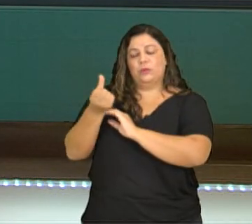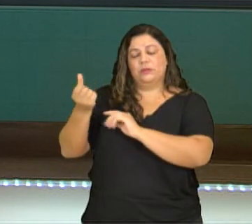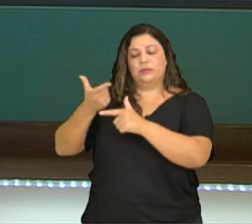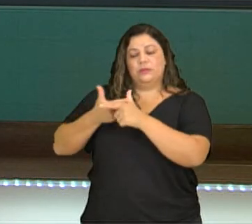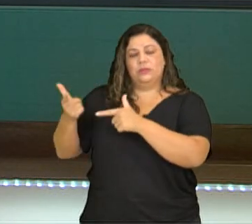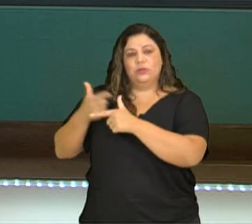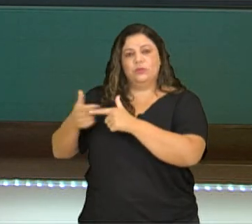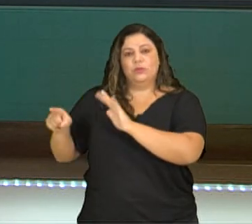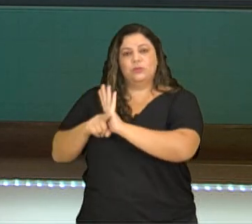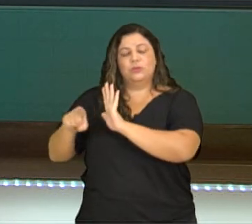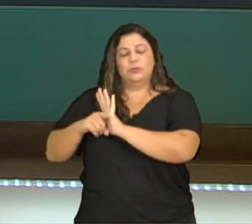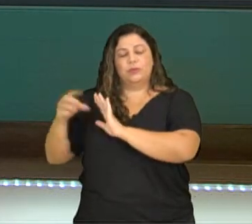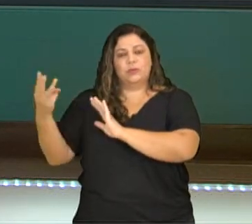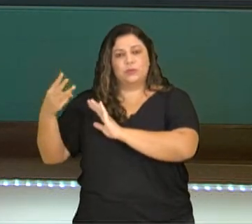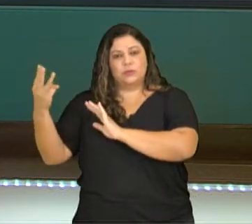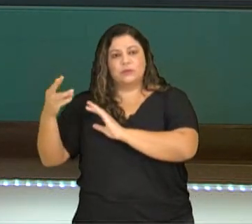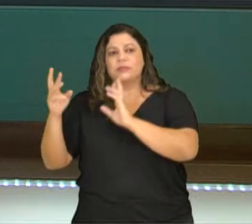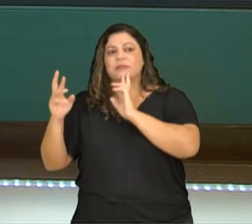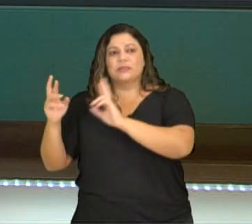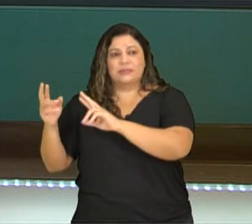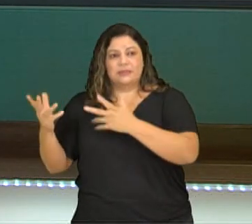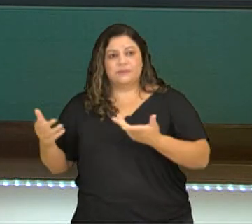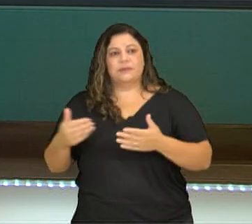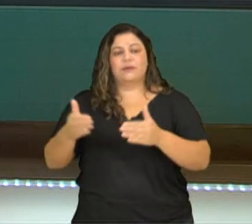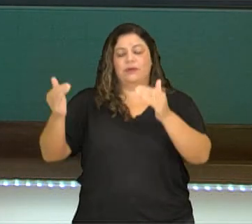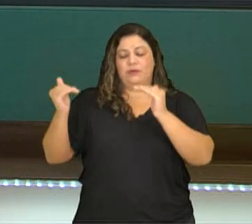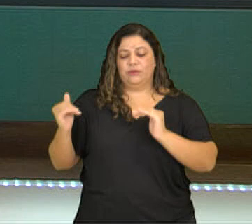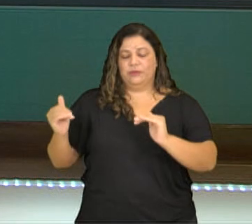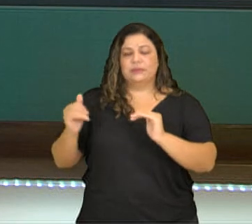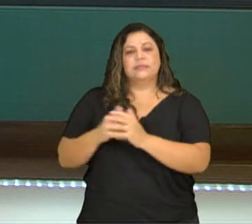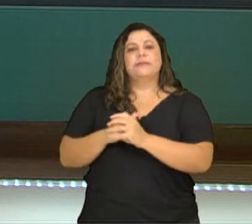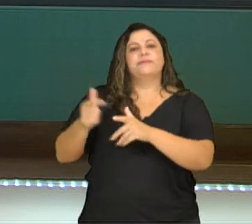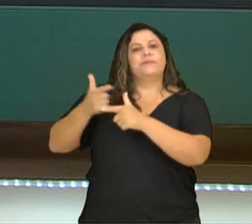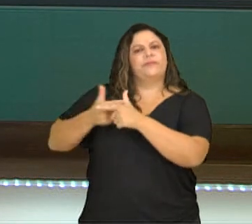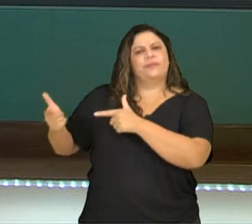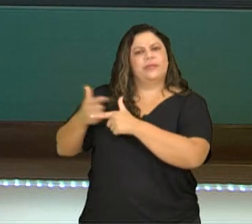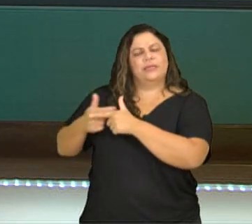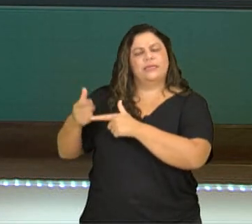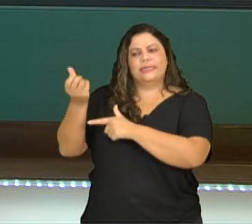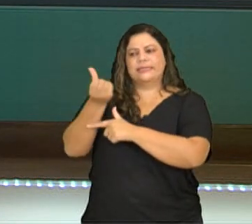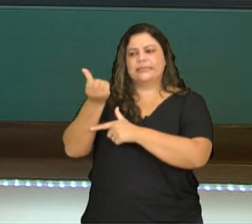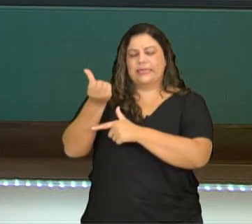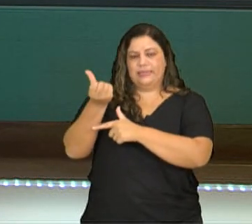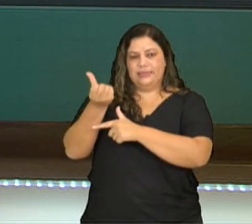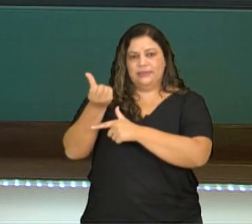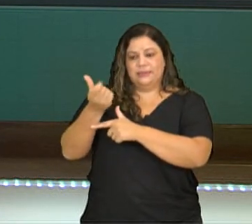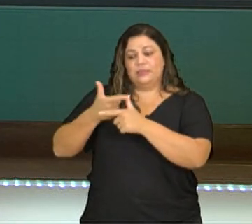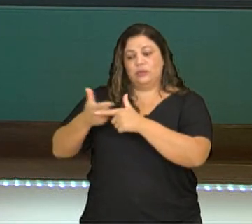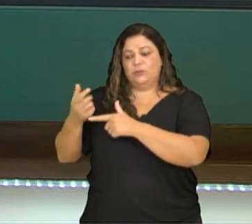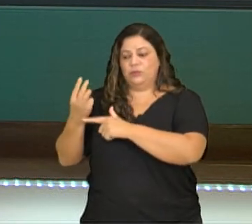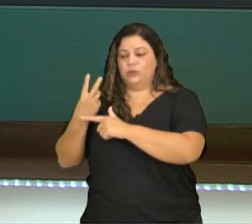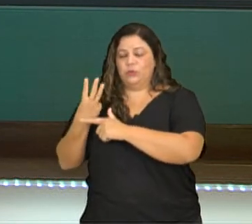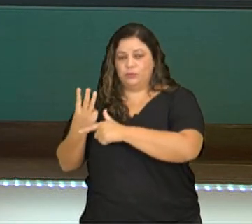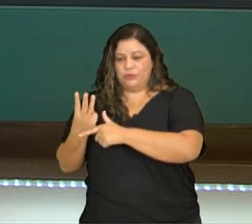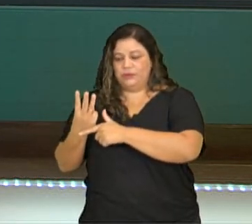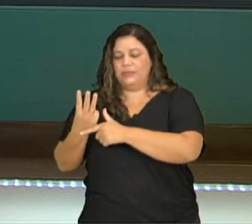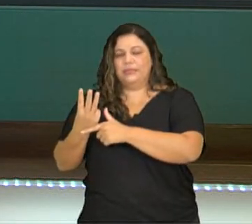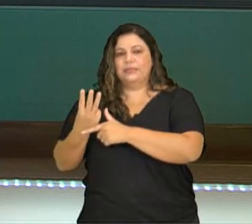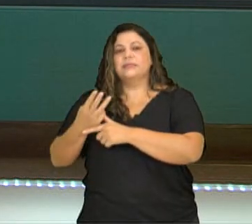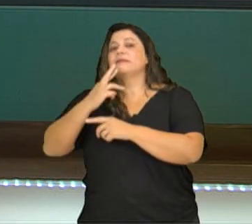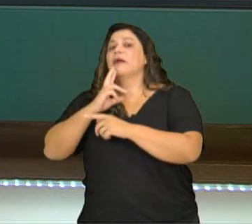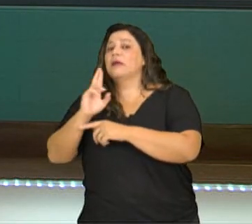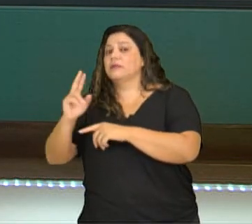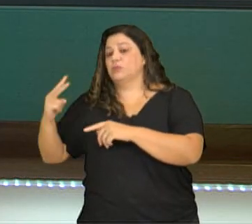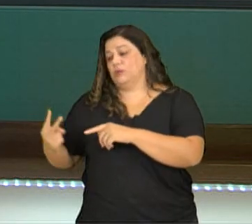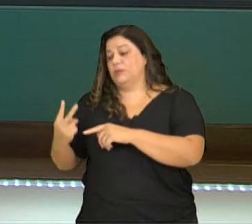menos 3. Então eu faço a primeira divisão. Eu faço 6 dividido por 3, que vai dar 2. E como